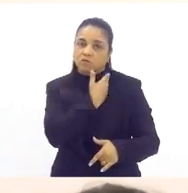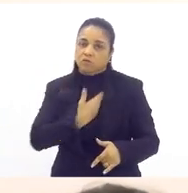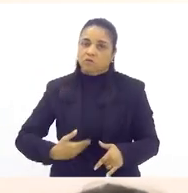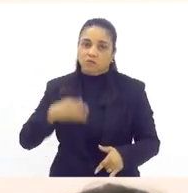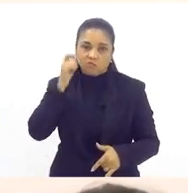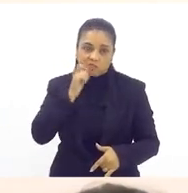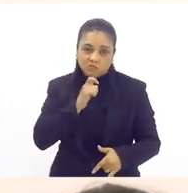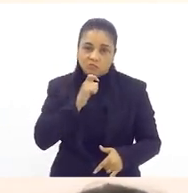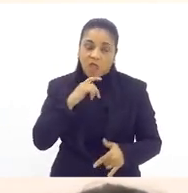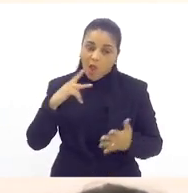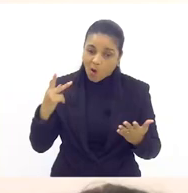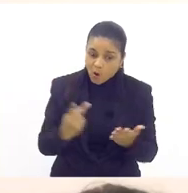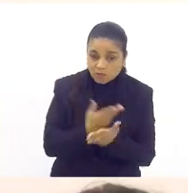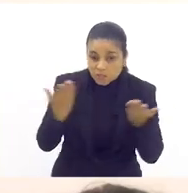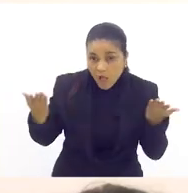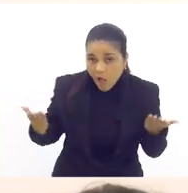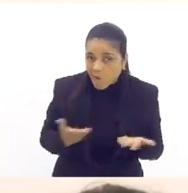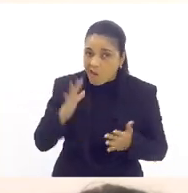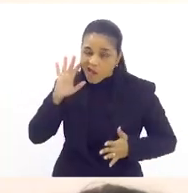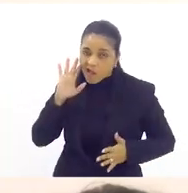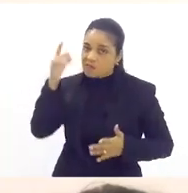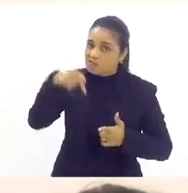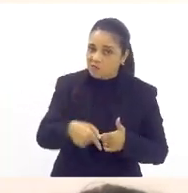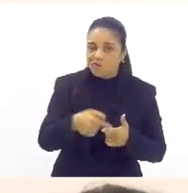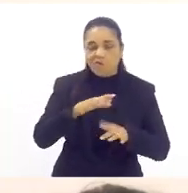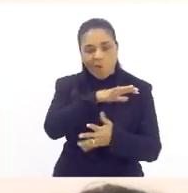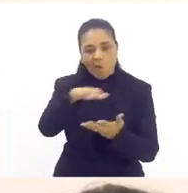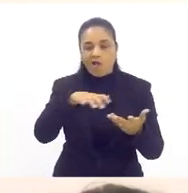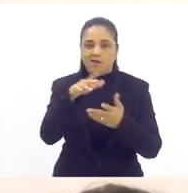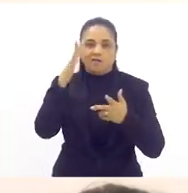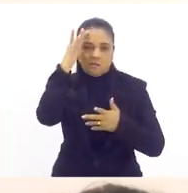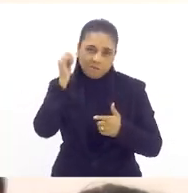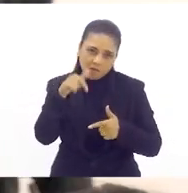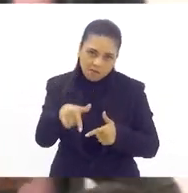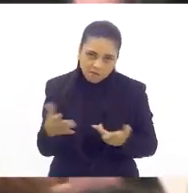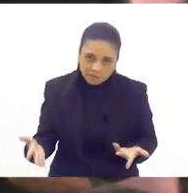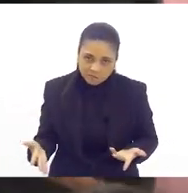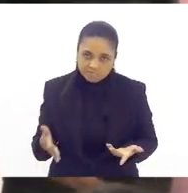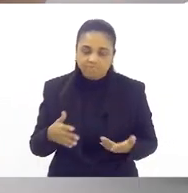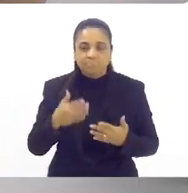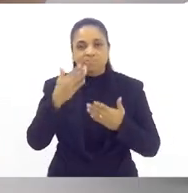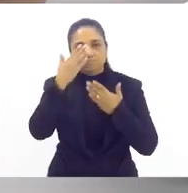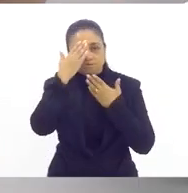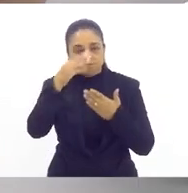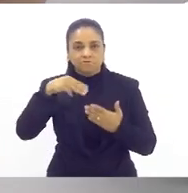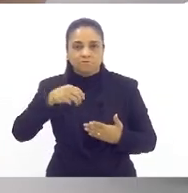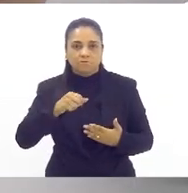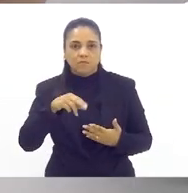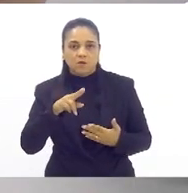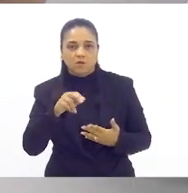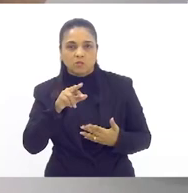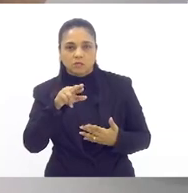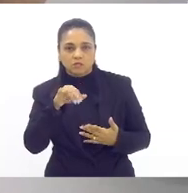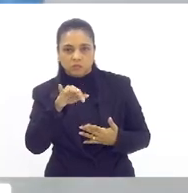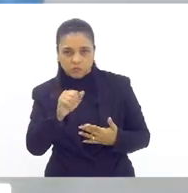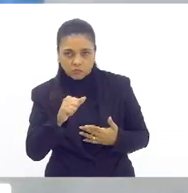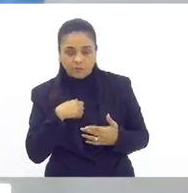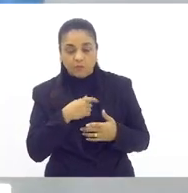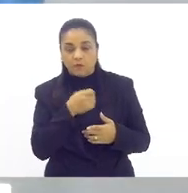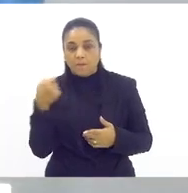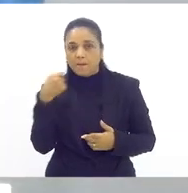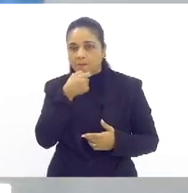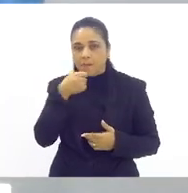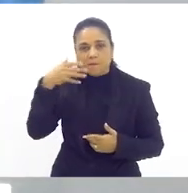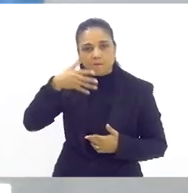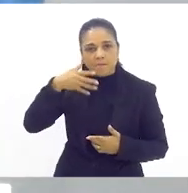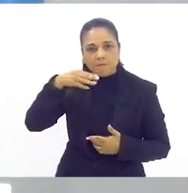ou a coisa acontece agora ou a greve vai estourar amanhã obrigada Maurício próxima palavra Marcelo